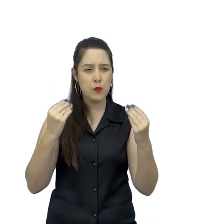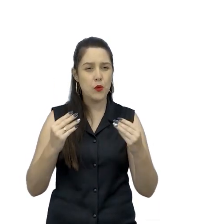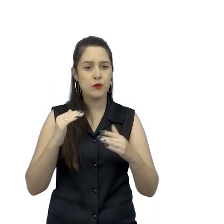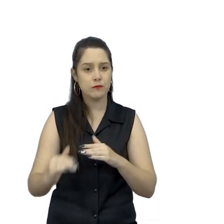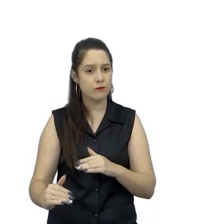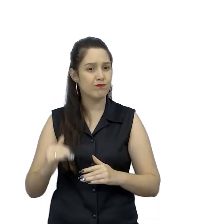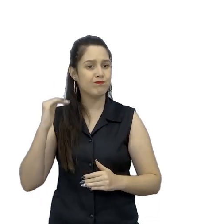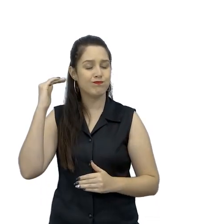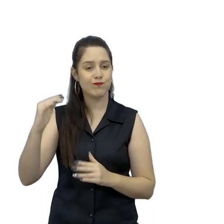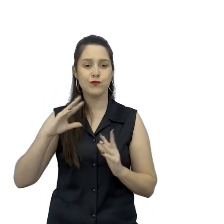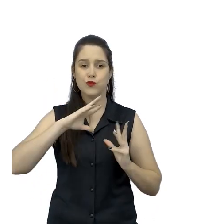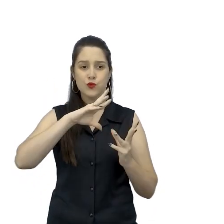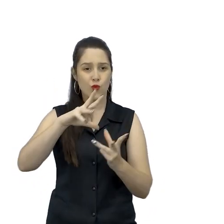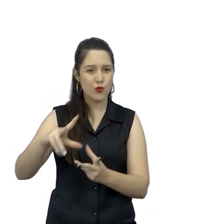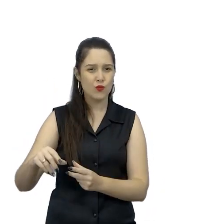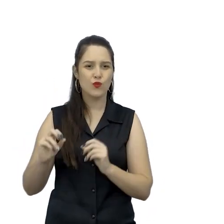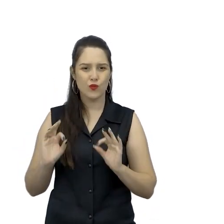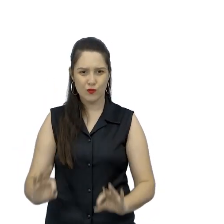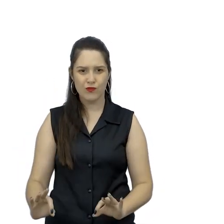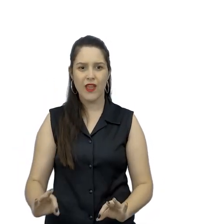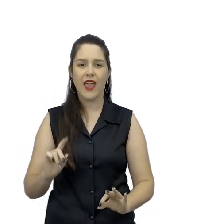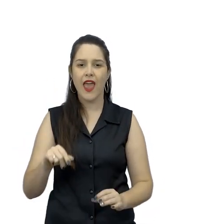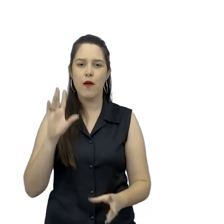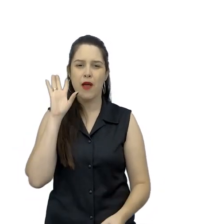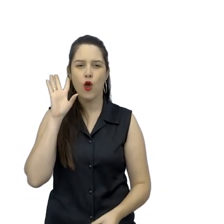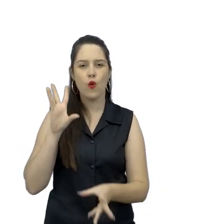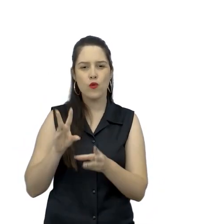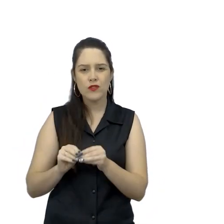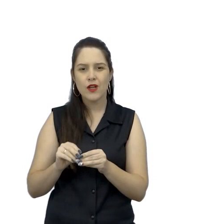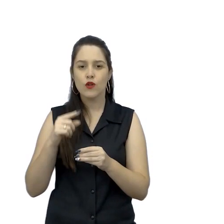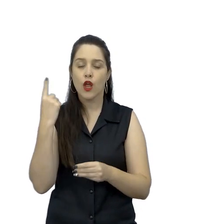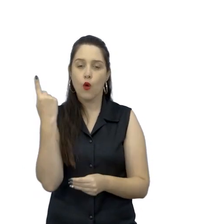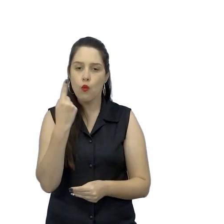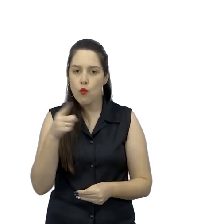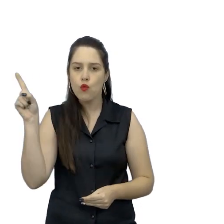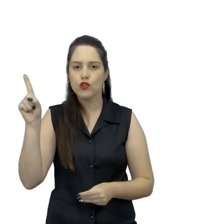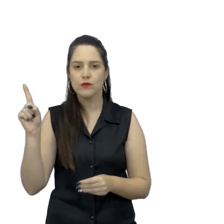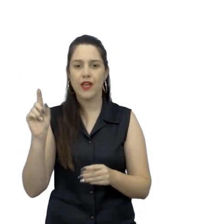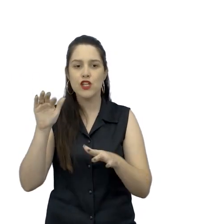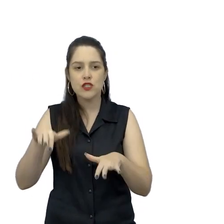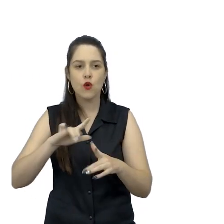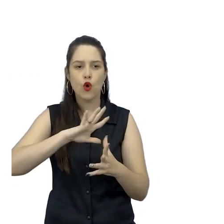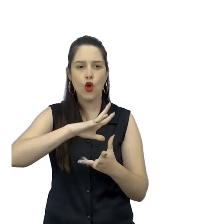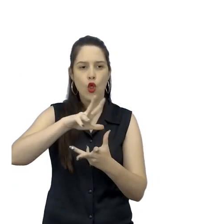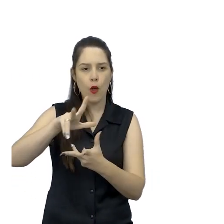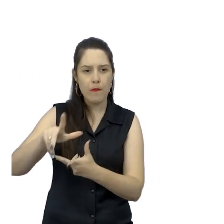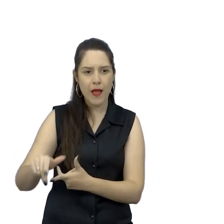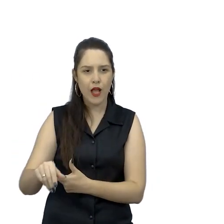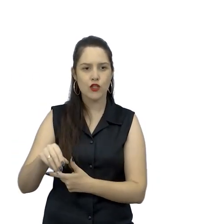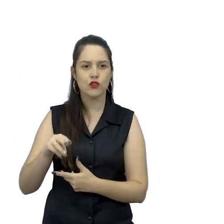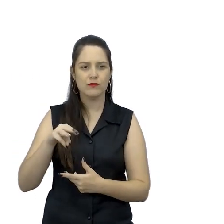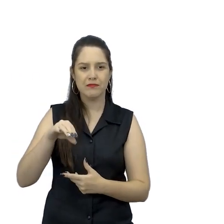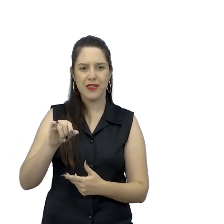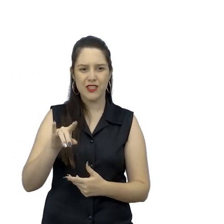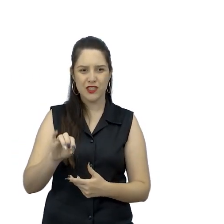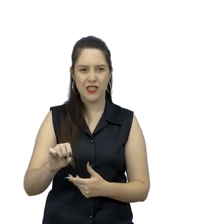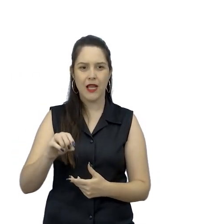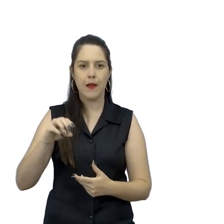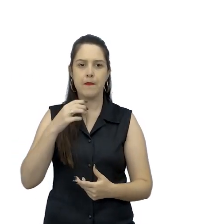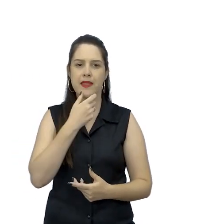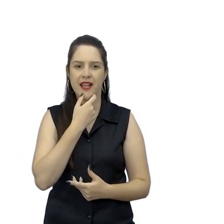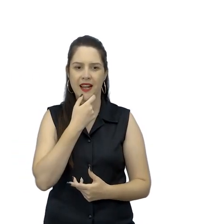avançar em todo o mundo. Essa é uma das conclusões da última edição do Global Media Monitoring Project, o